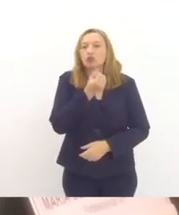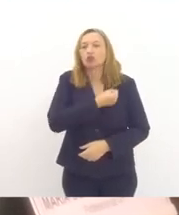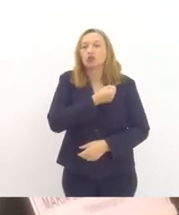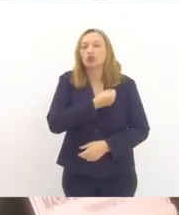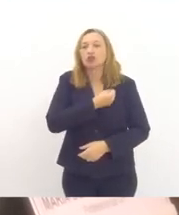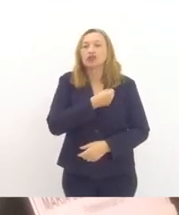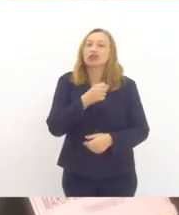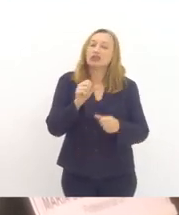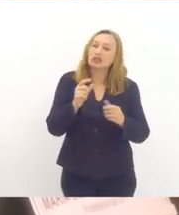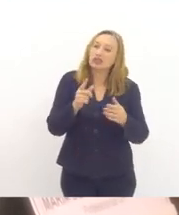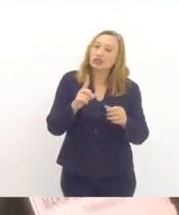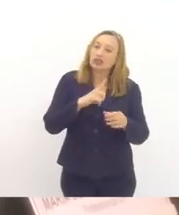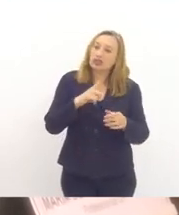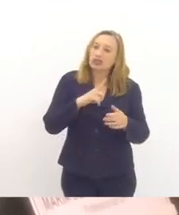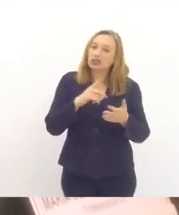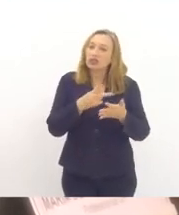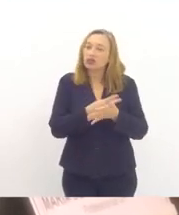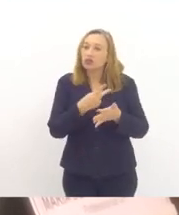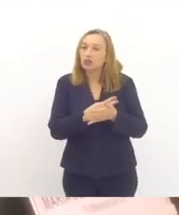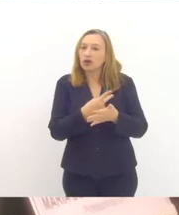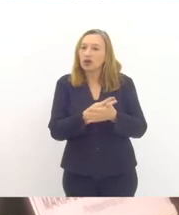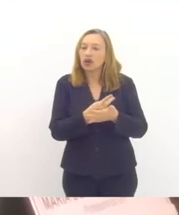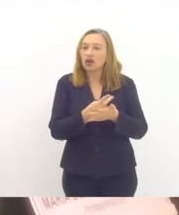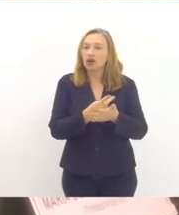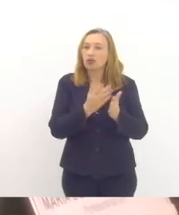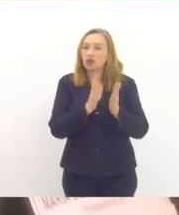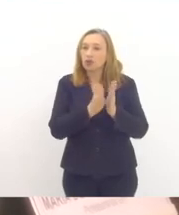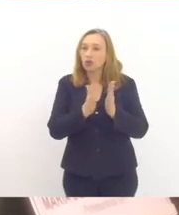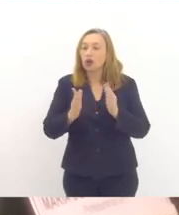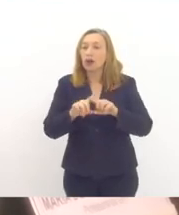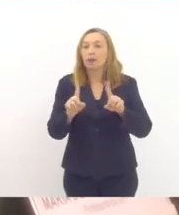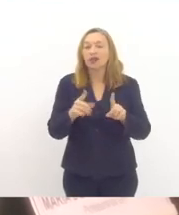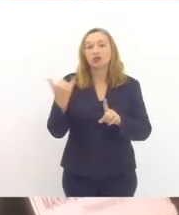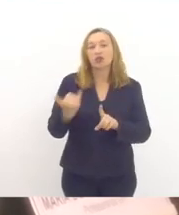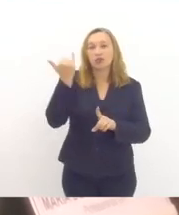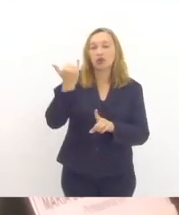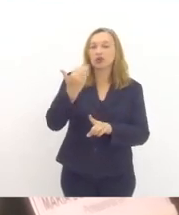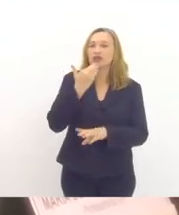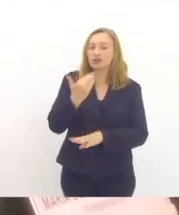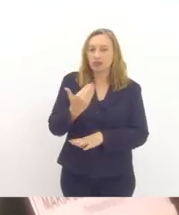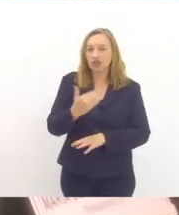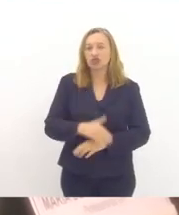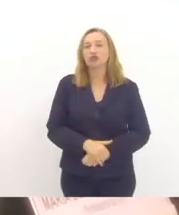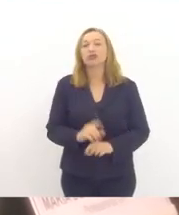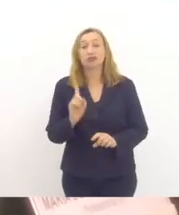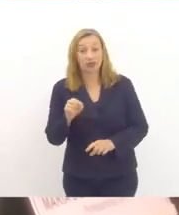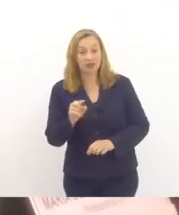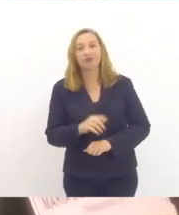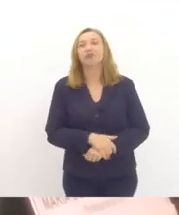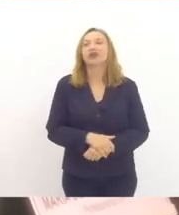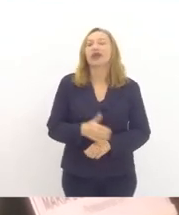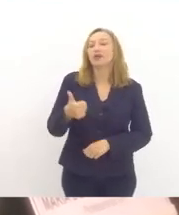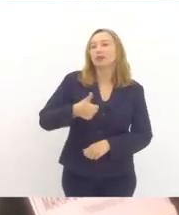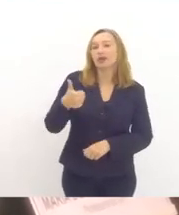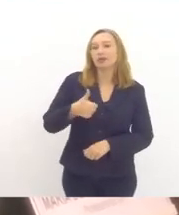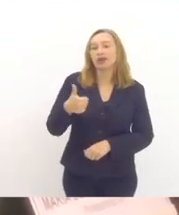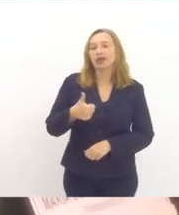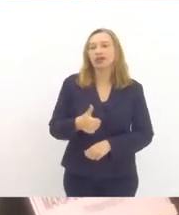uma desconfiguração ali da sequência numérica, mas o que importa é o que está sendo pedido. Né? A